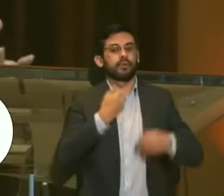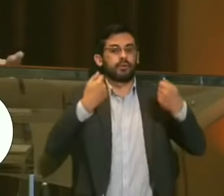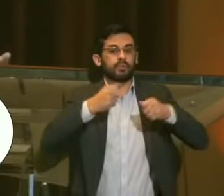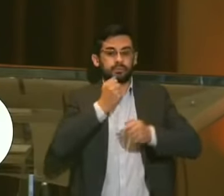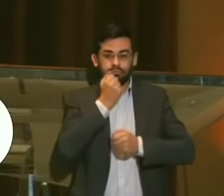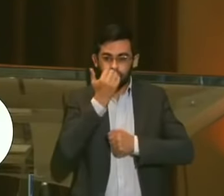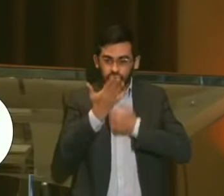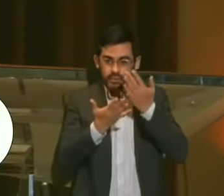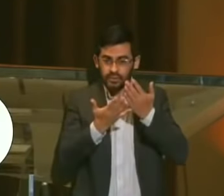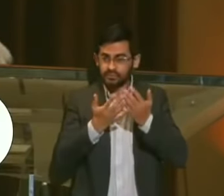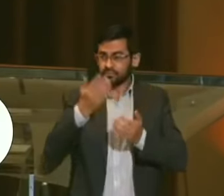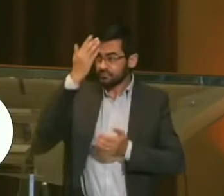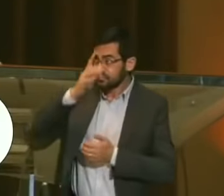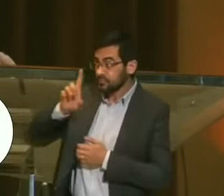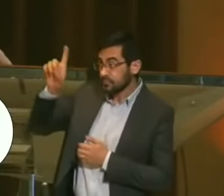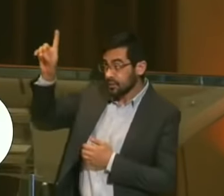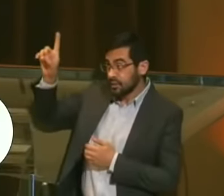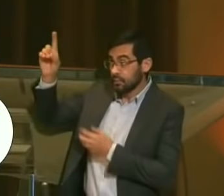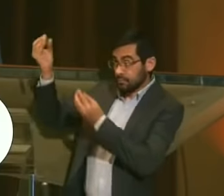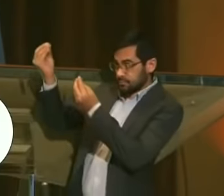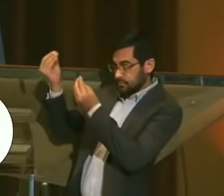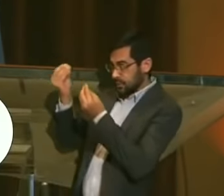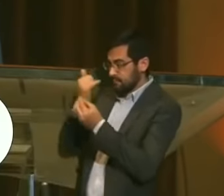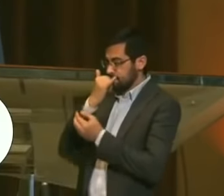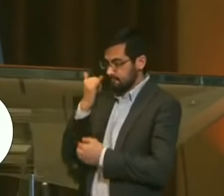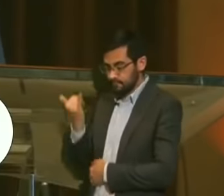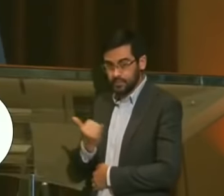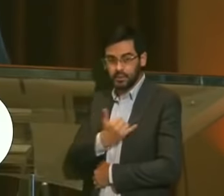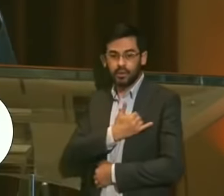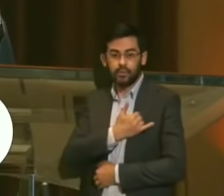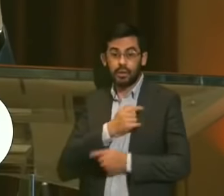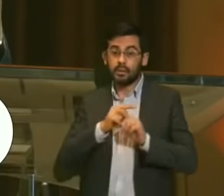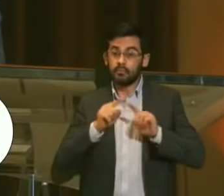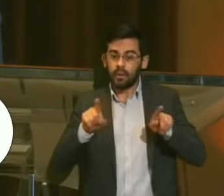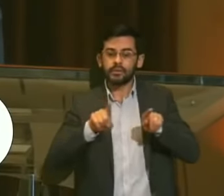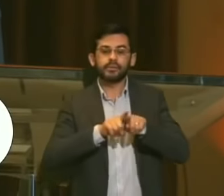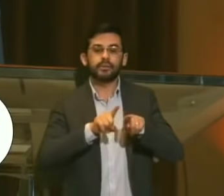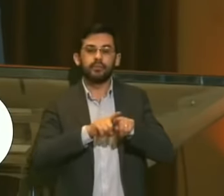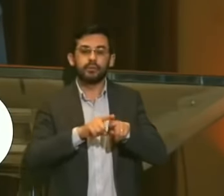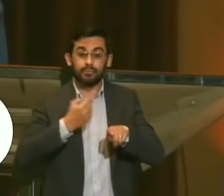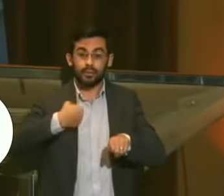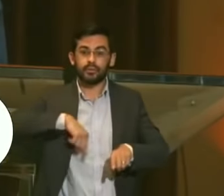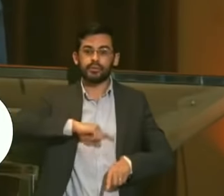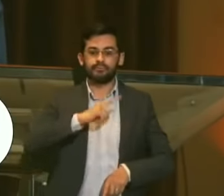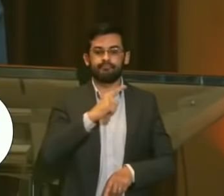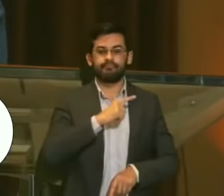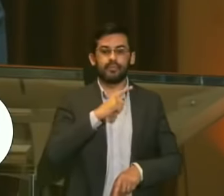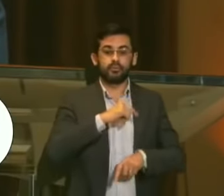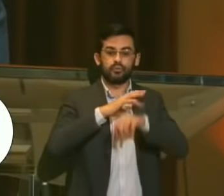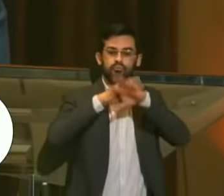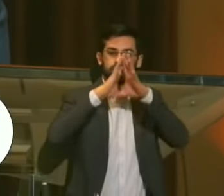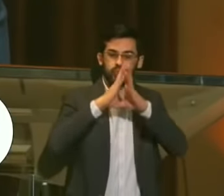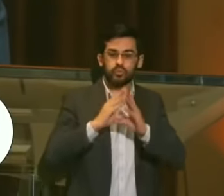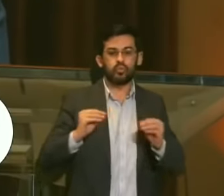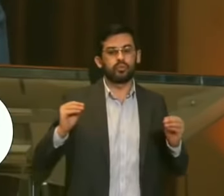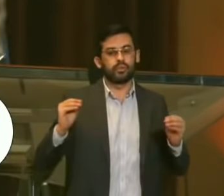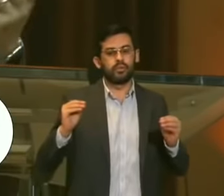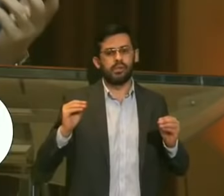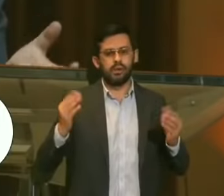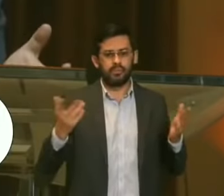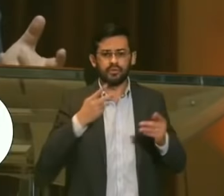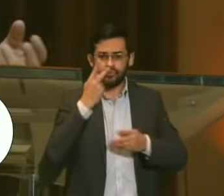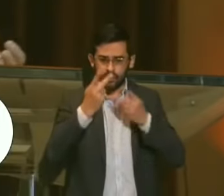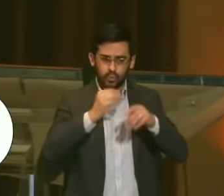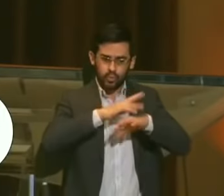não somente para sermos perdoados, mas também para sermos curados. E aqui não se refere apenas à